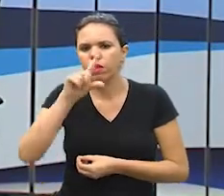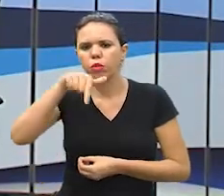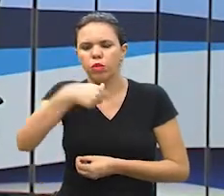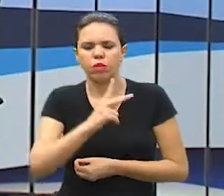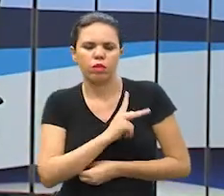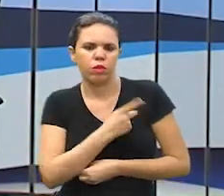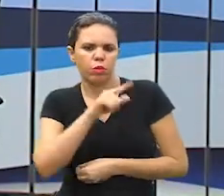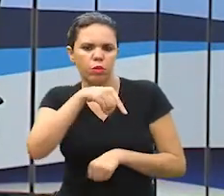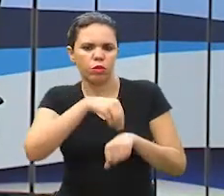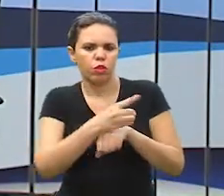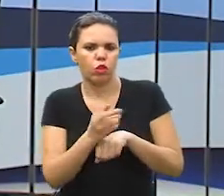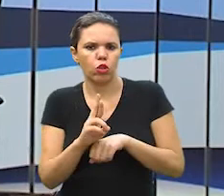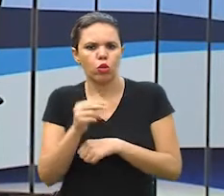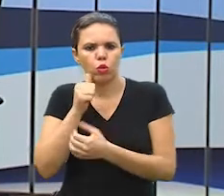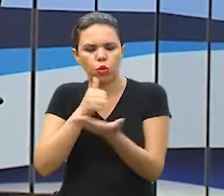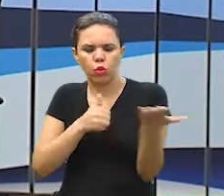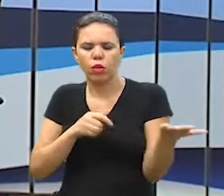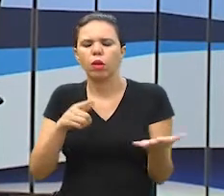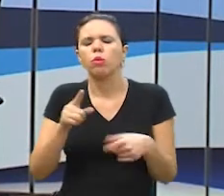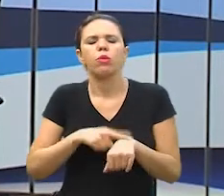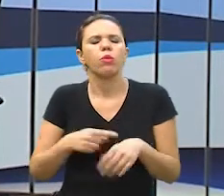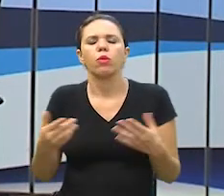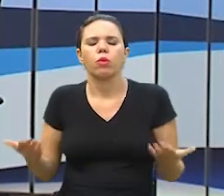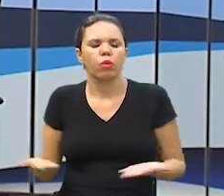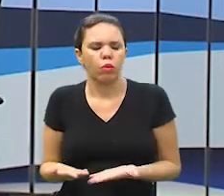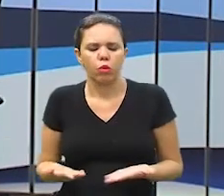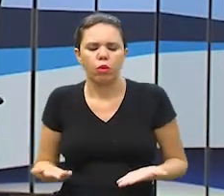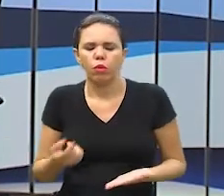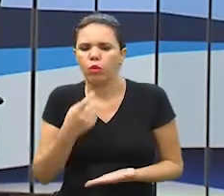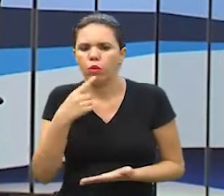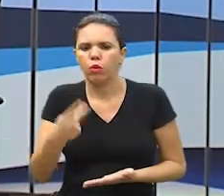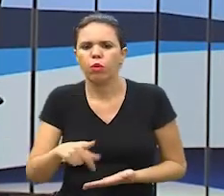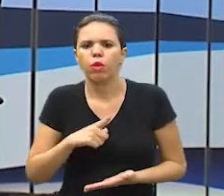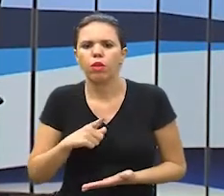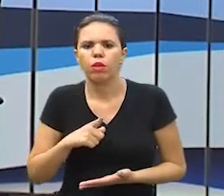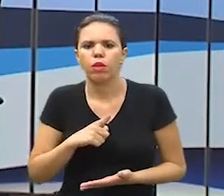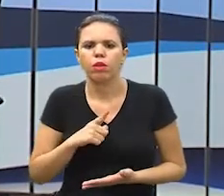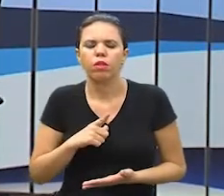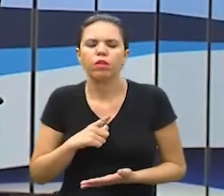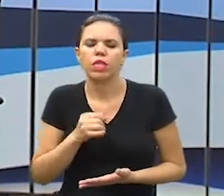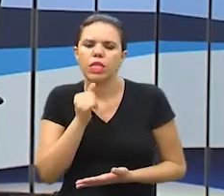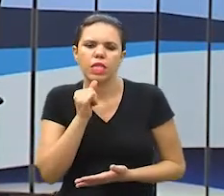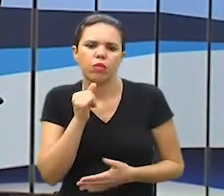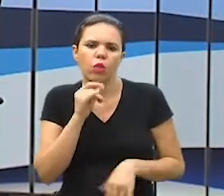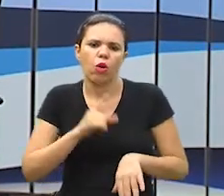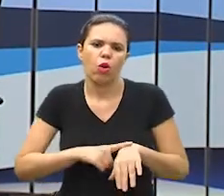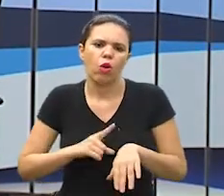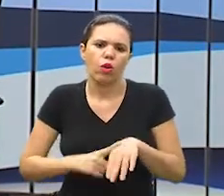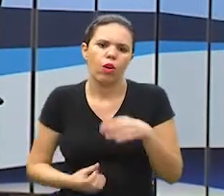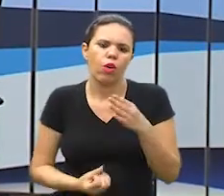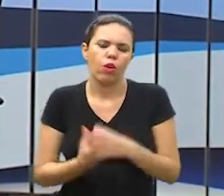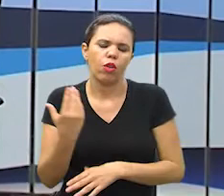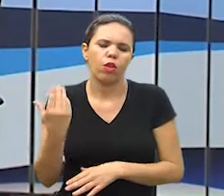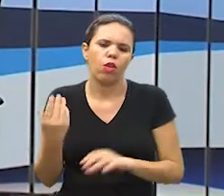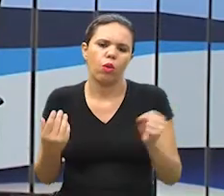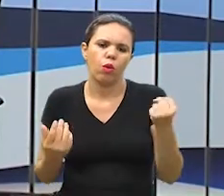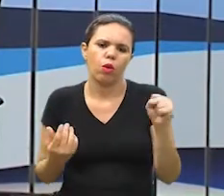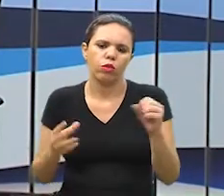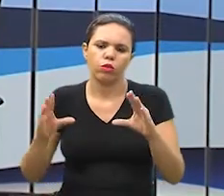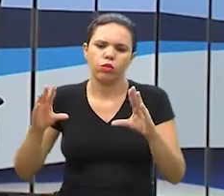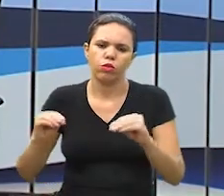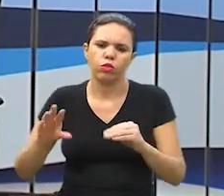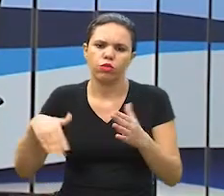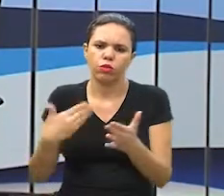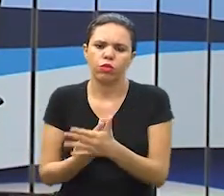para a Carmen. Neste momento, nós temos em Campinas o toque de recolher, que acontece entre 8 horas